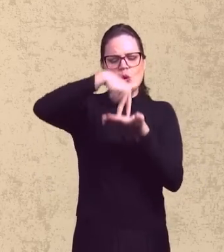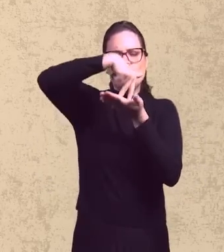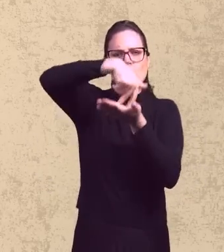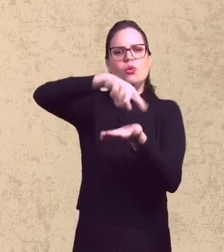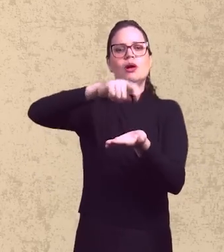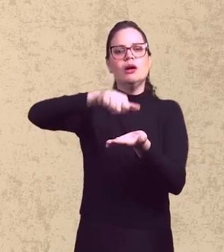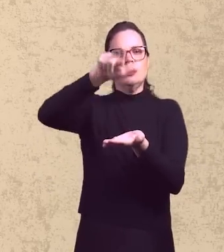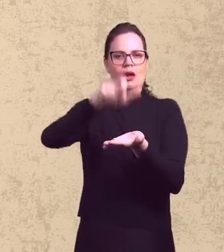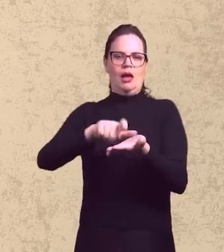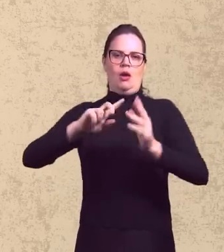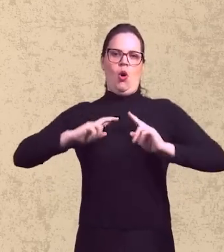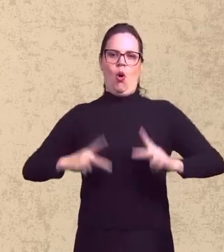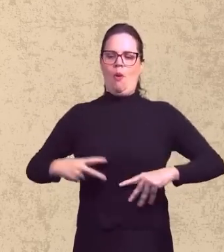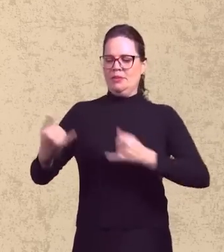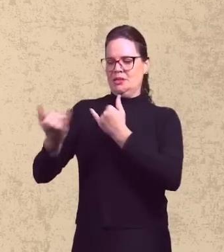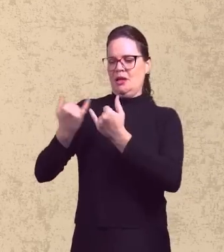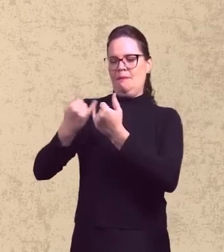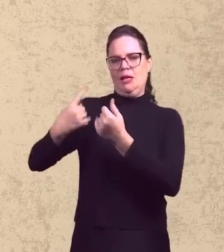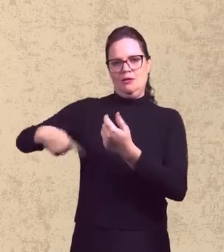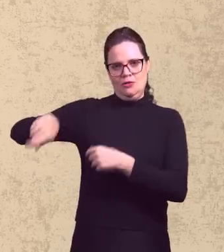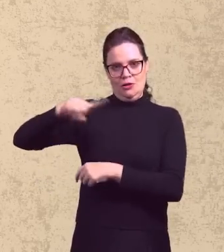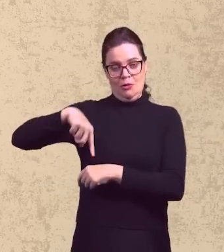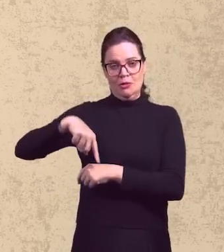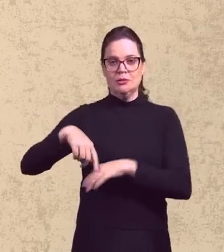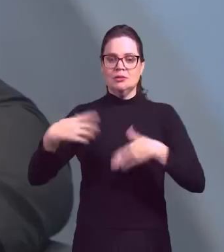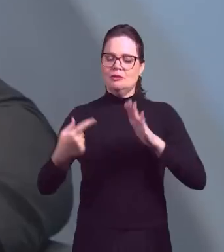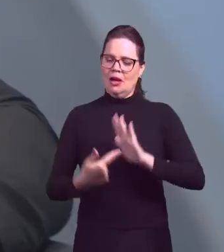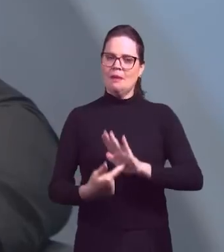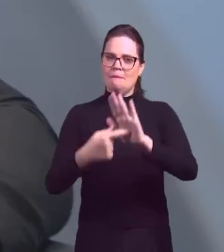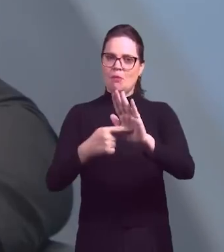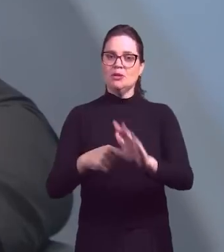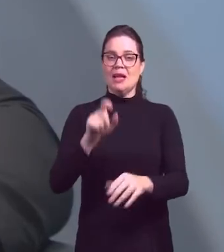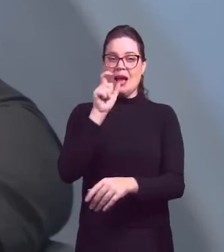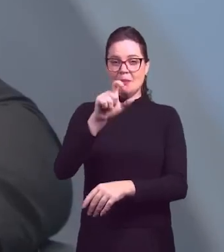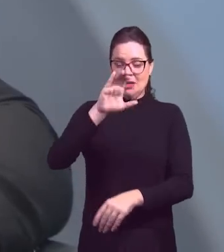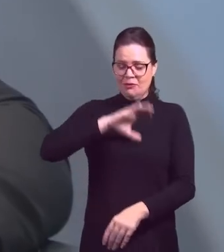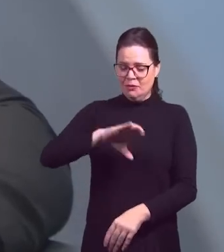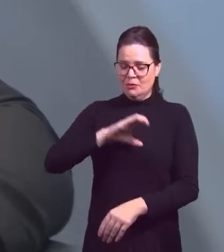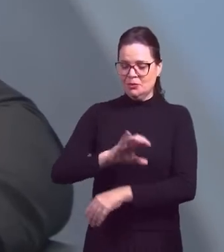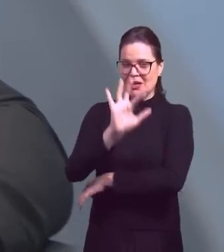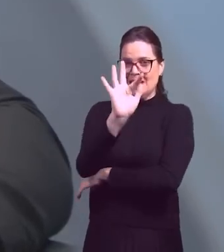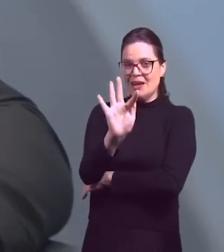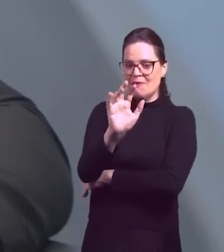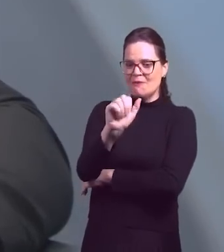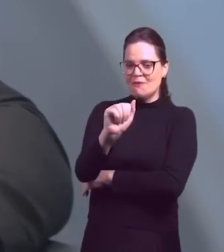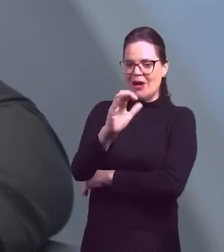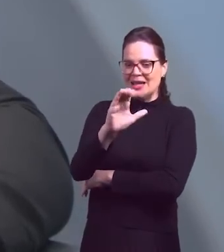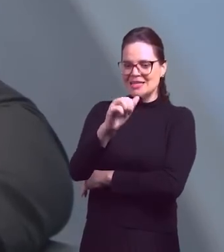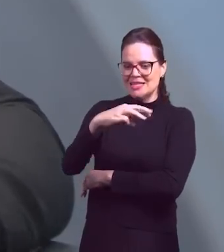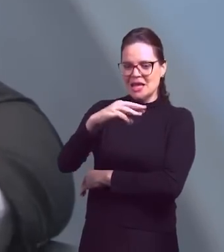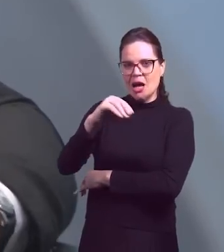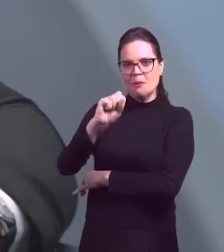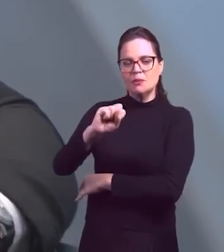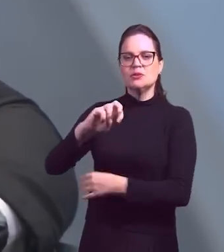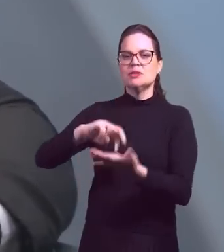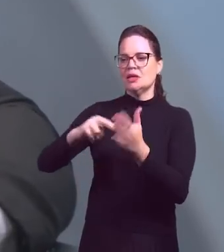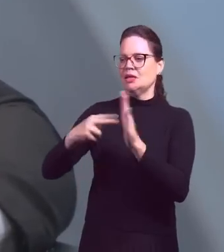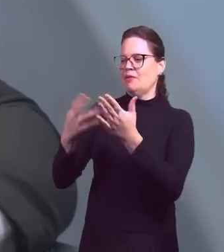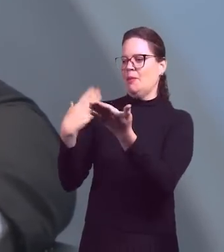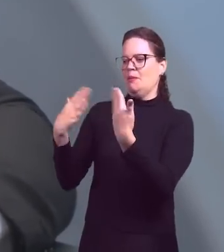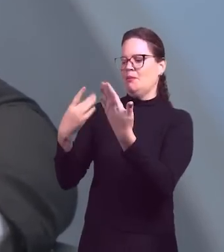Então mostra a presença da Trindade. Esse façamos é uma